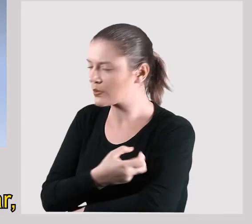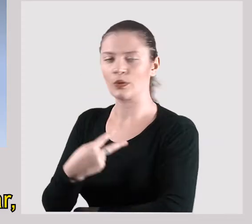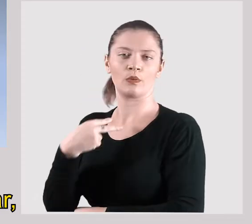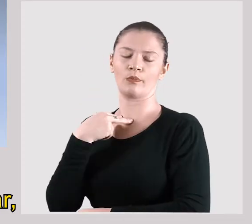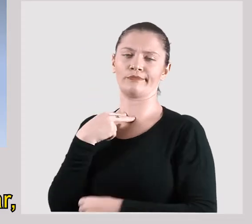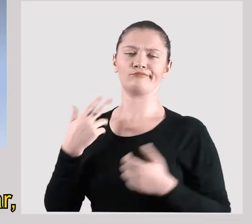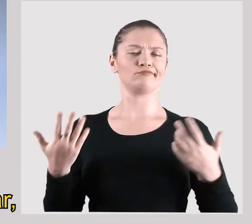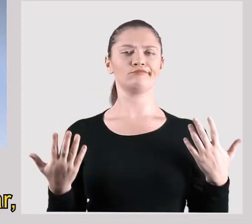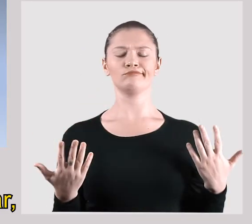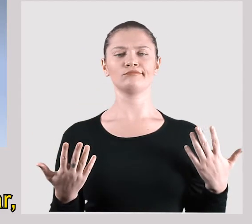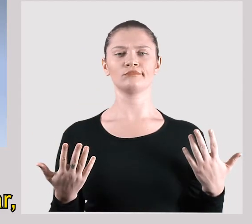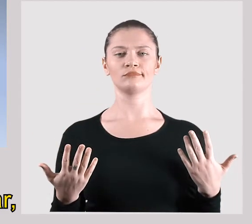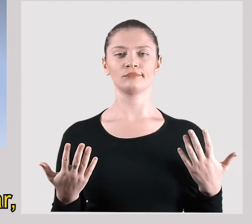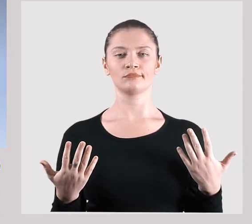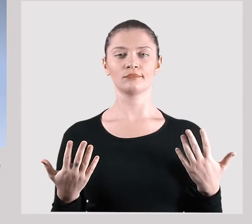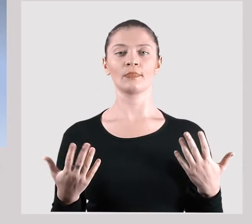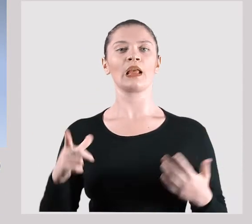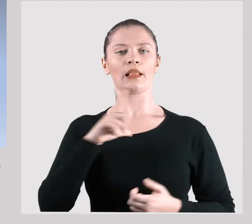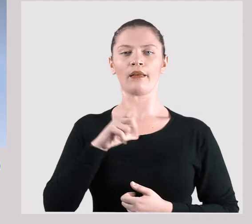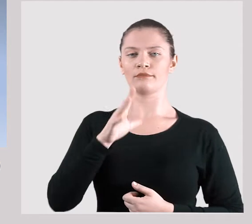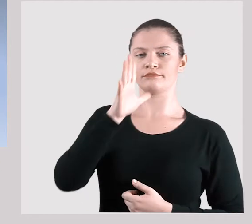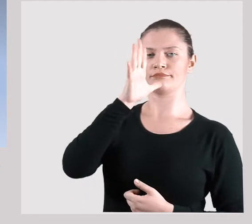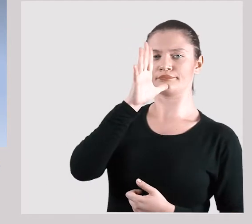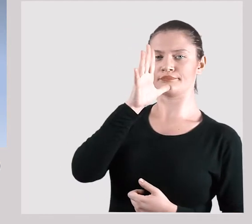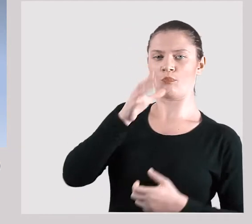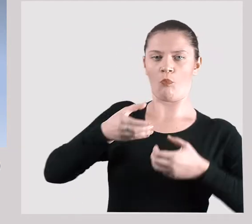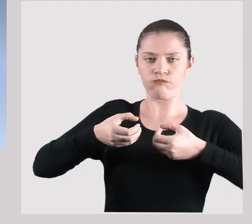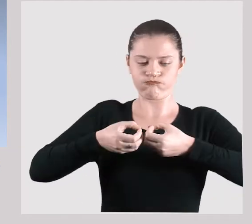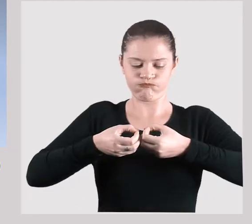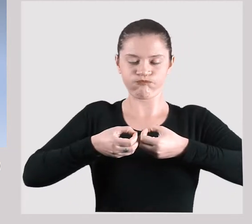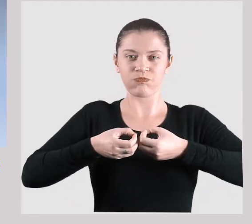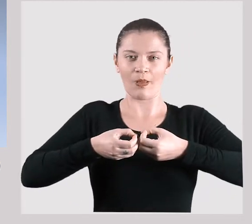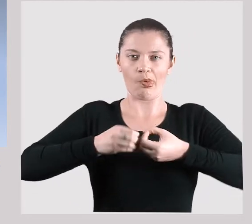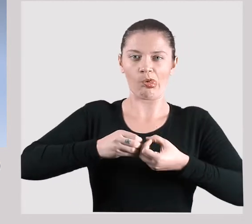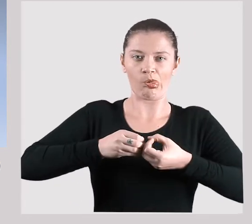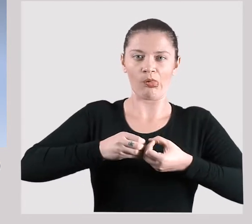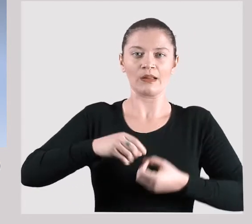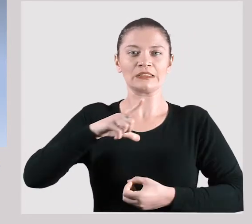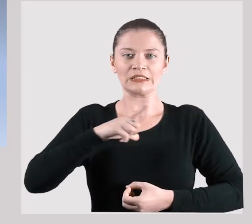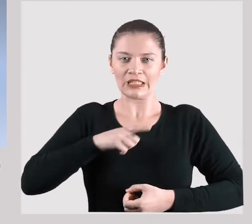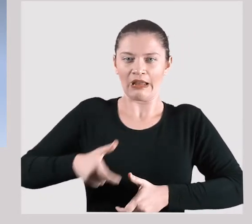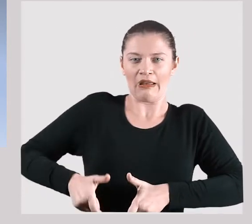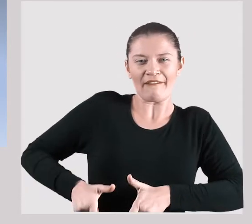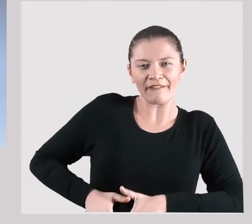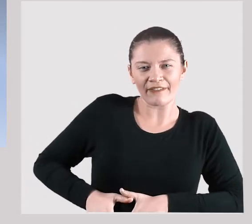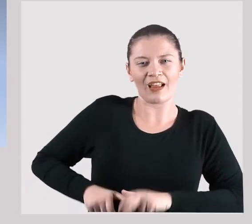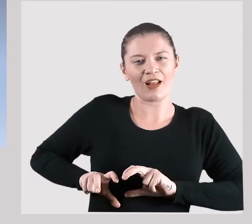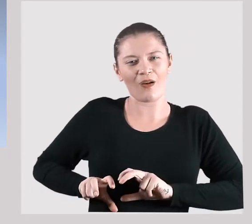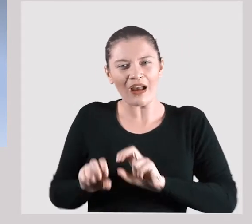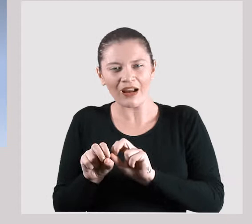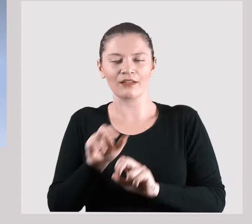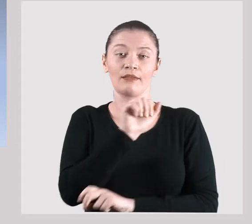é isso, da atrofia testicular, os hormônios masculinos, dá câncer de fígado, dá AVC, dá uma série